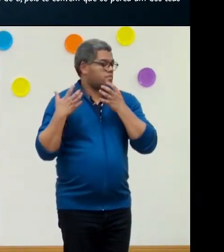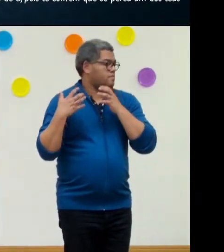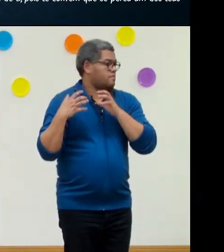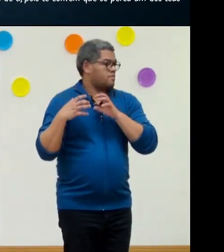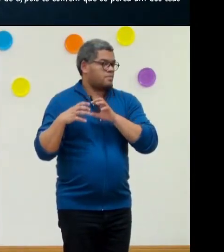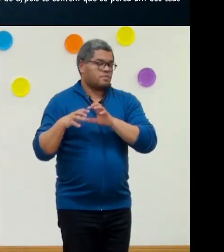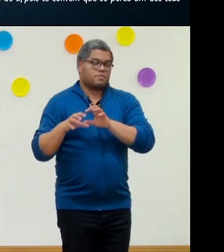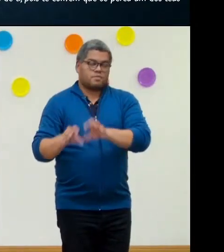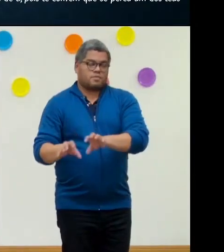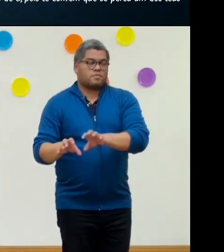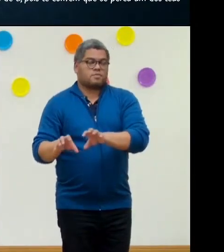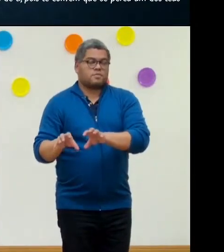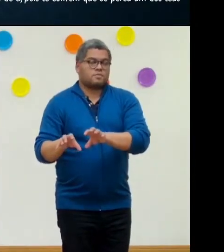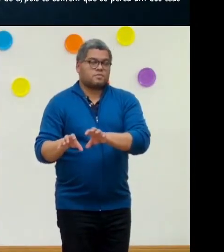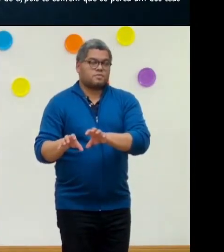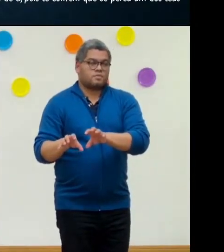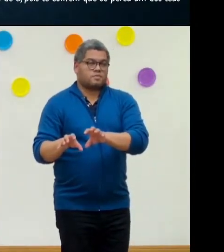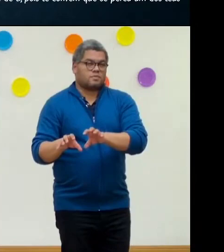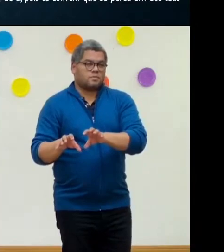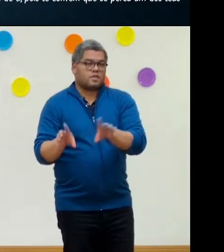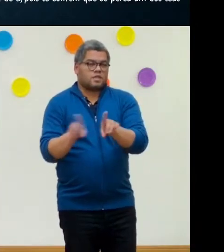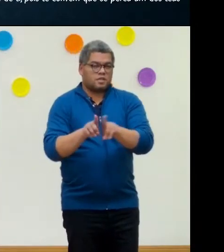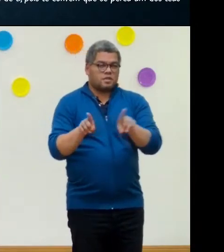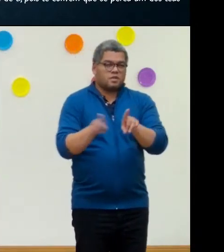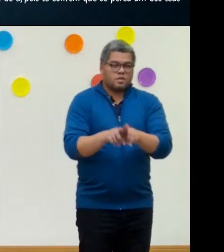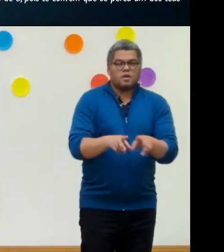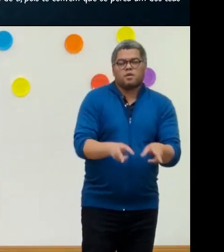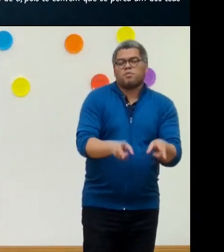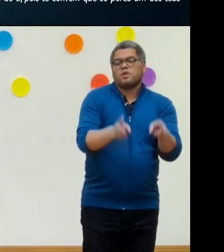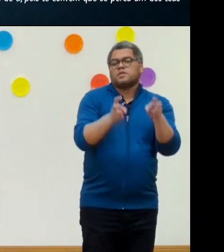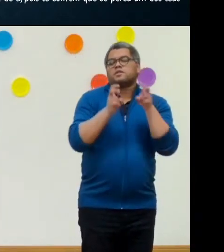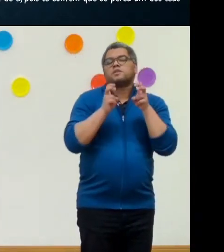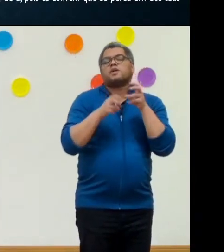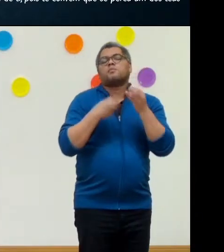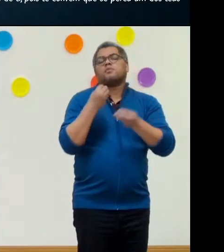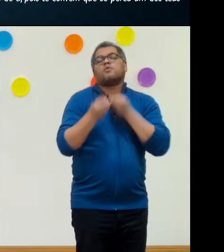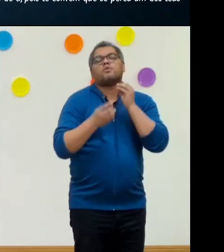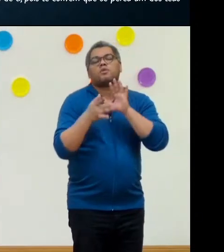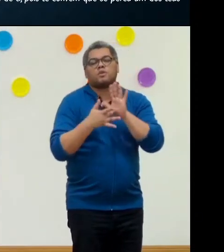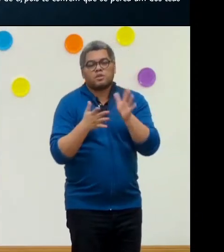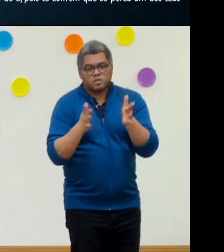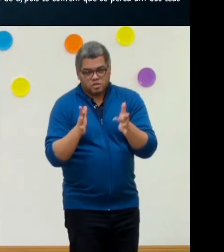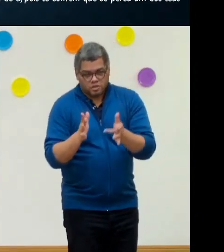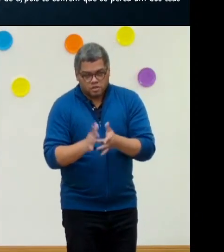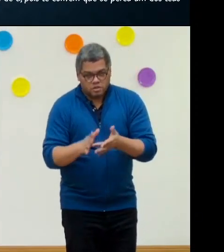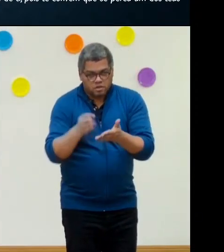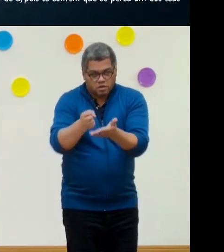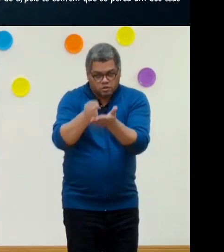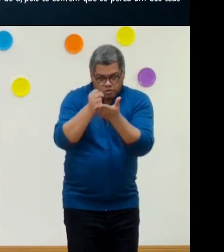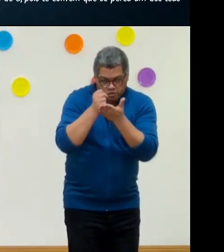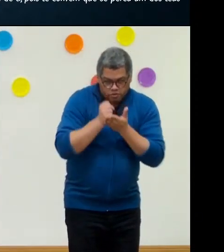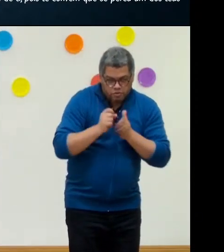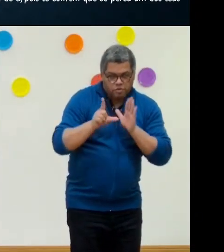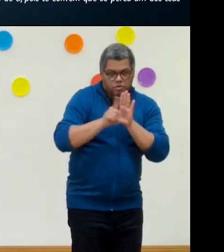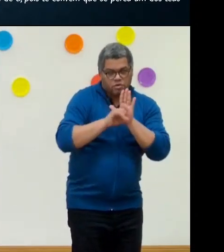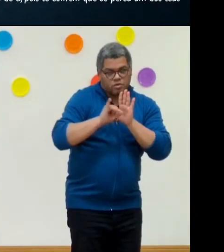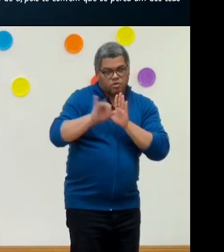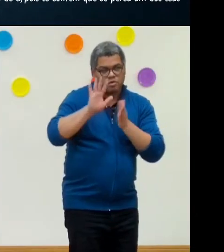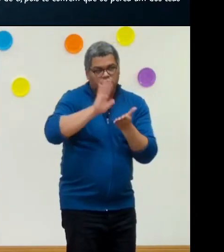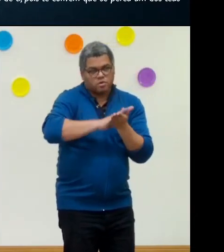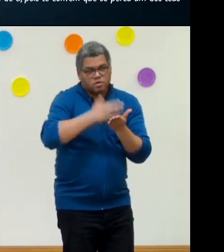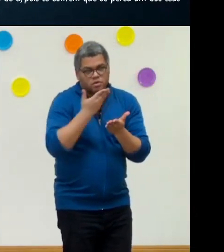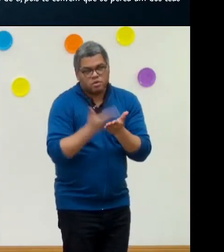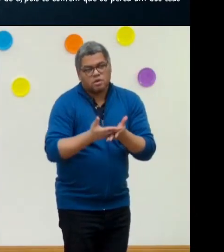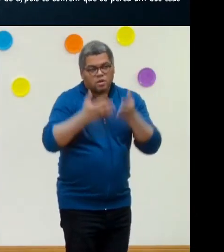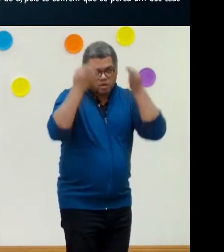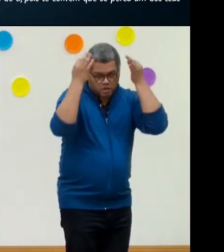cometer. Percebe como Jesus trouxe a correta interpretação da lei, tirou a santidade,